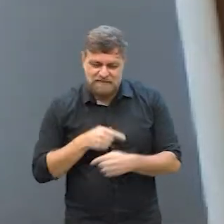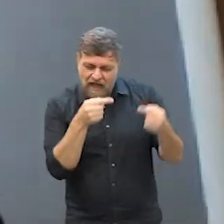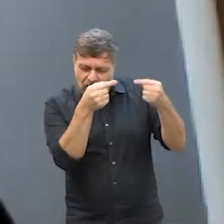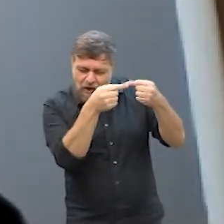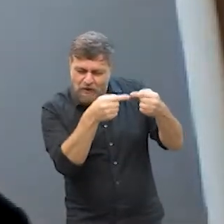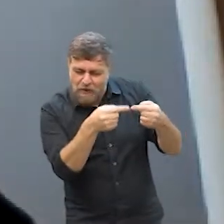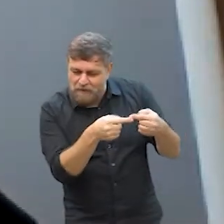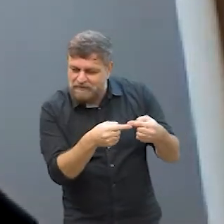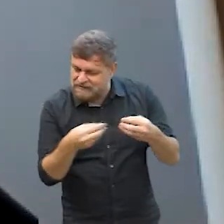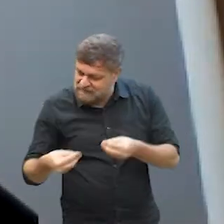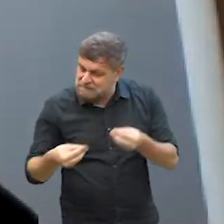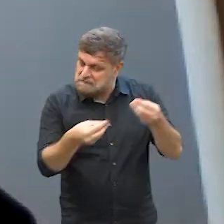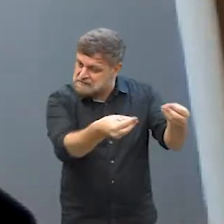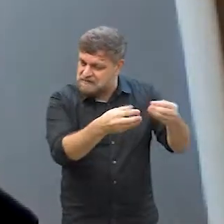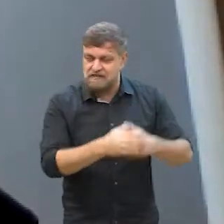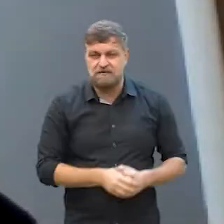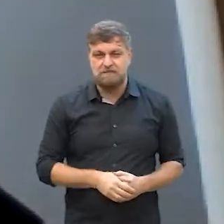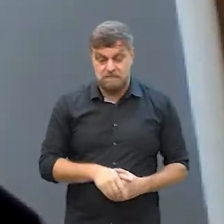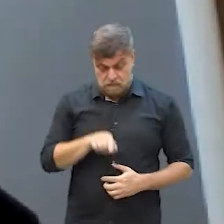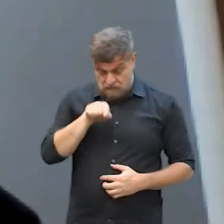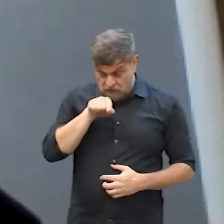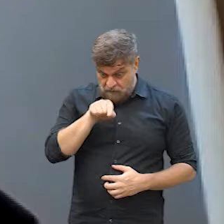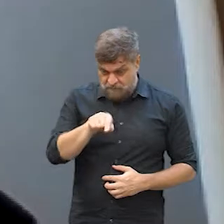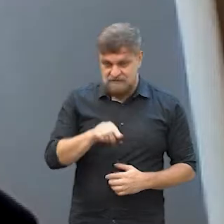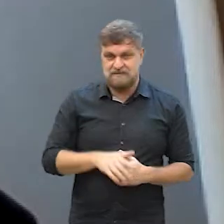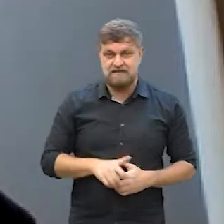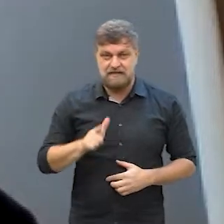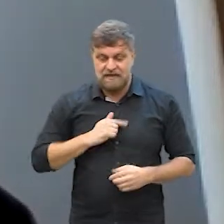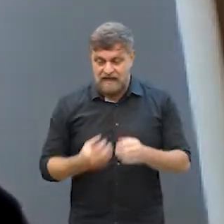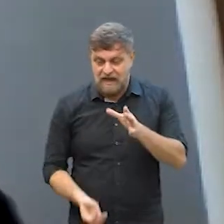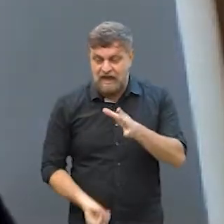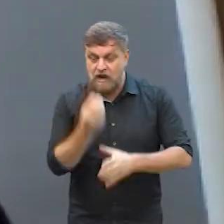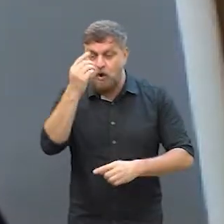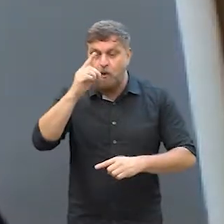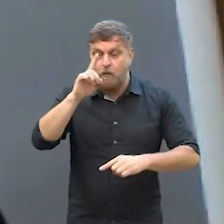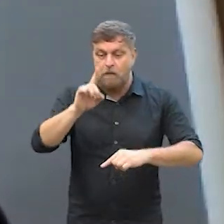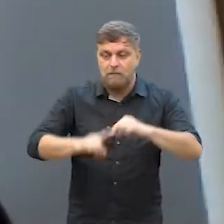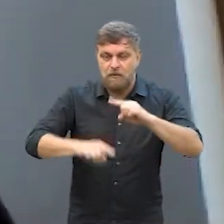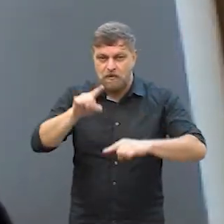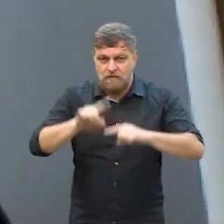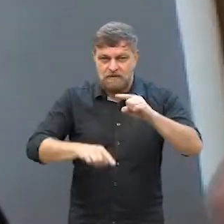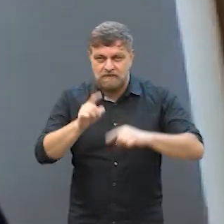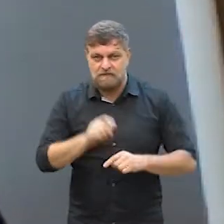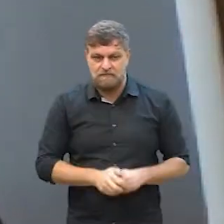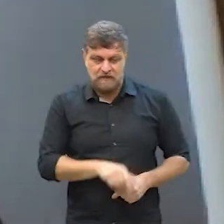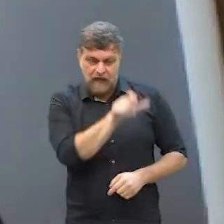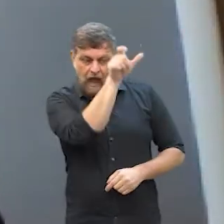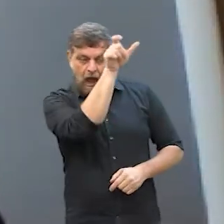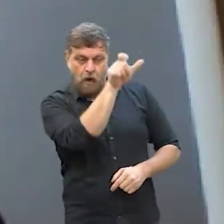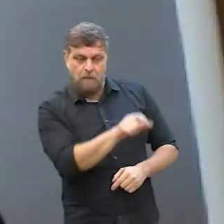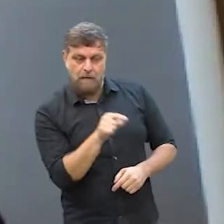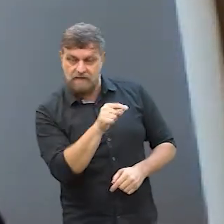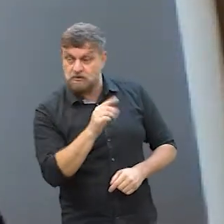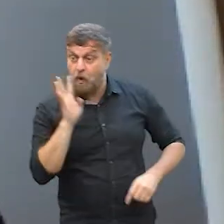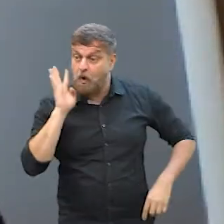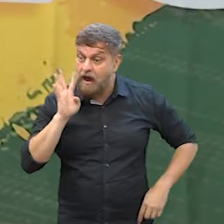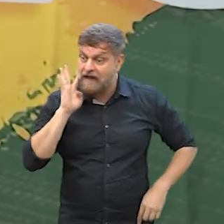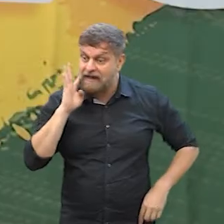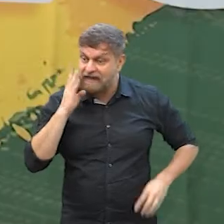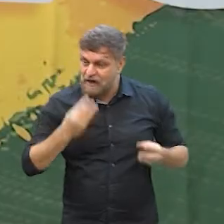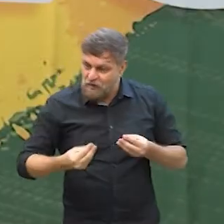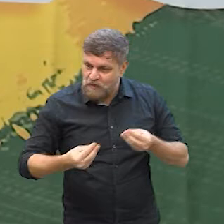a cara dele, que legal. Você criou praticamente um produtinho, né, para um público específico. Ó, que